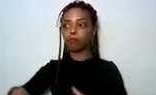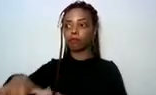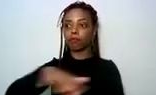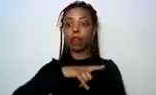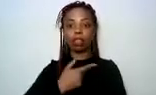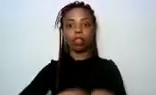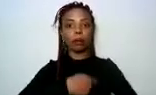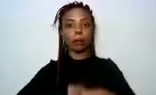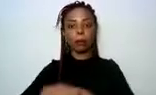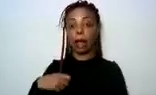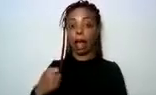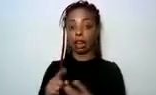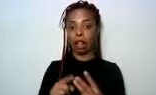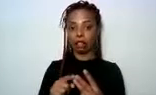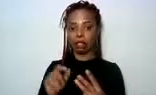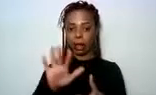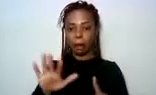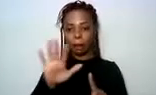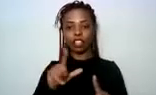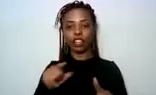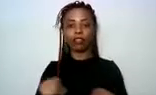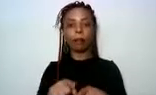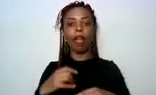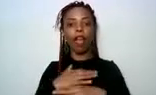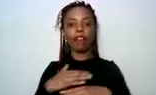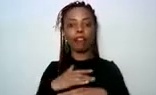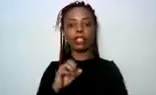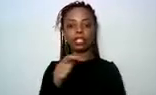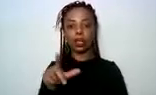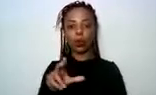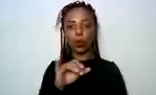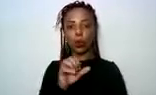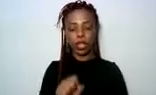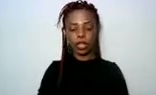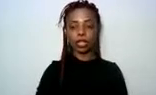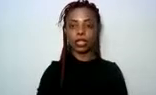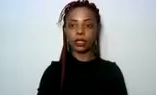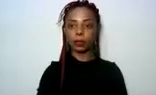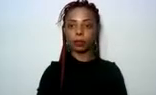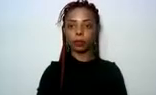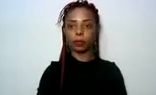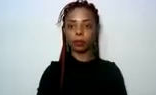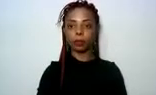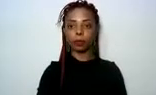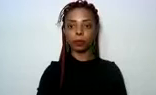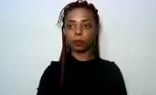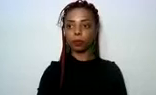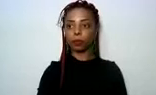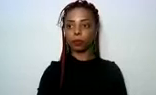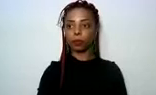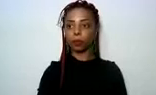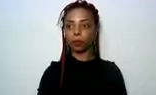à direita a gente também está na Avenida São Luís, a gente consegue perceber os edifícios de moradia. Essa imagem